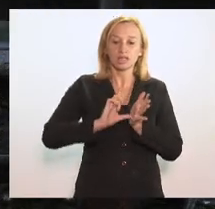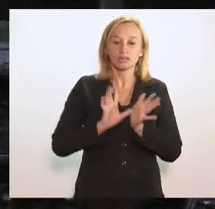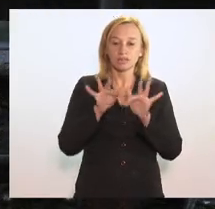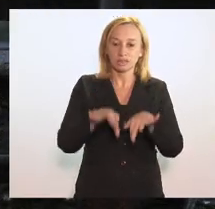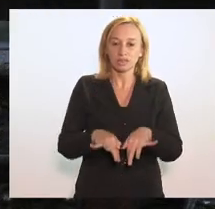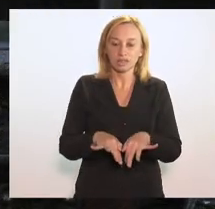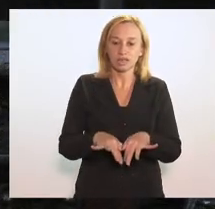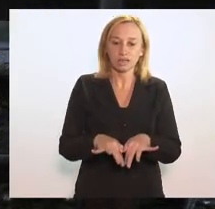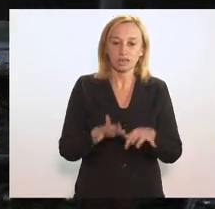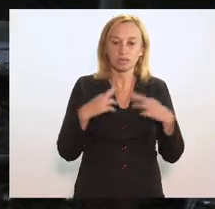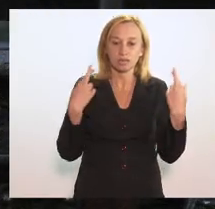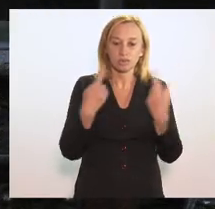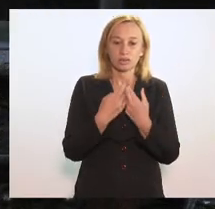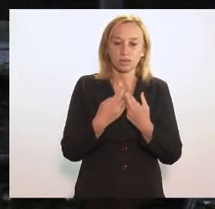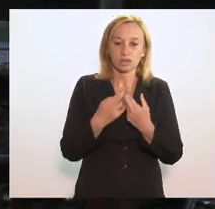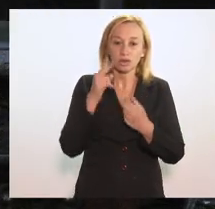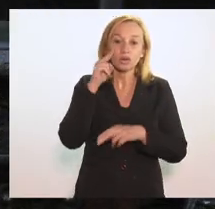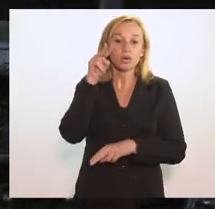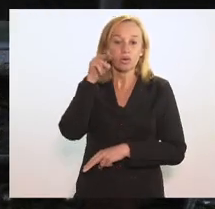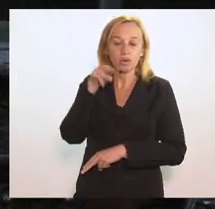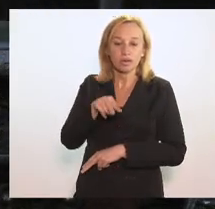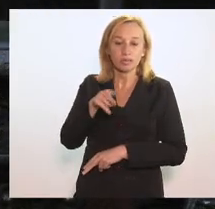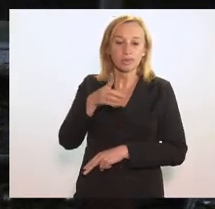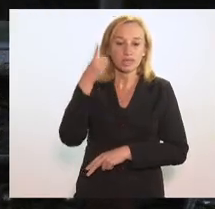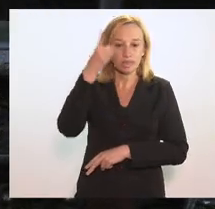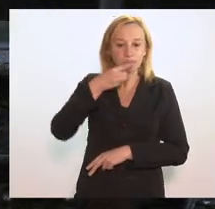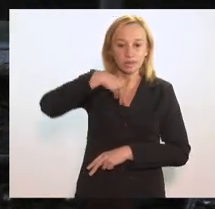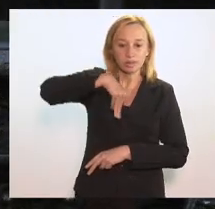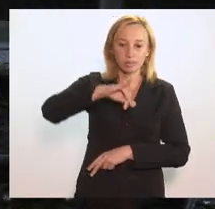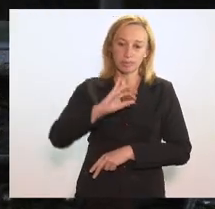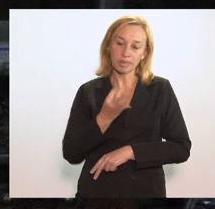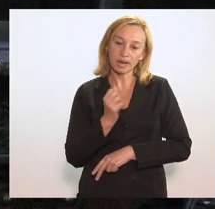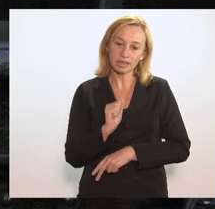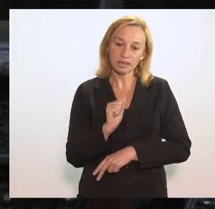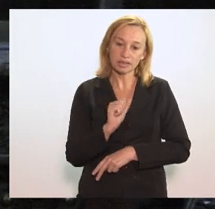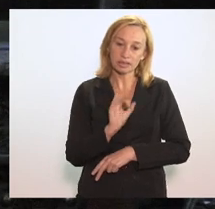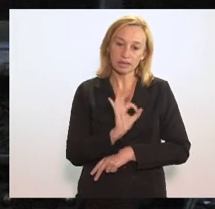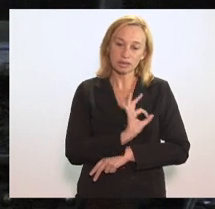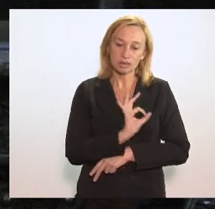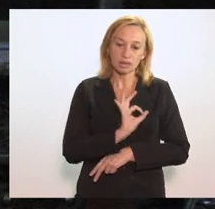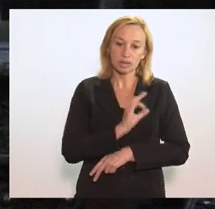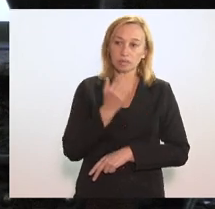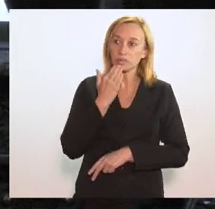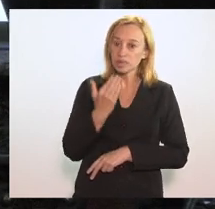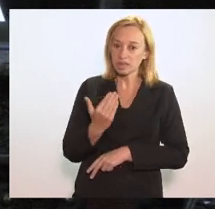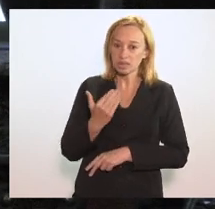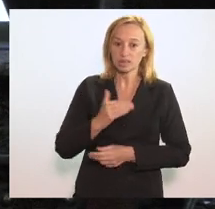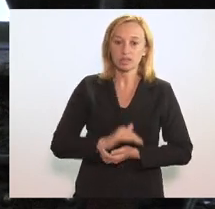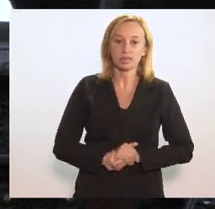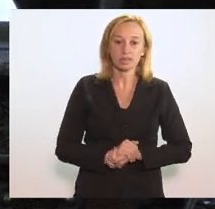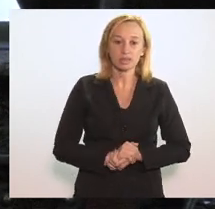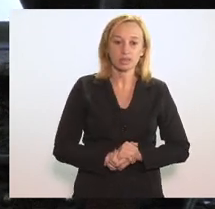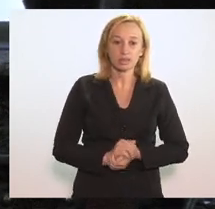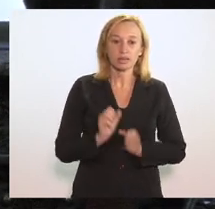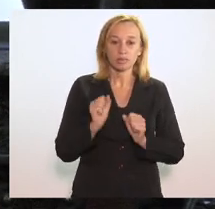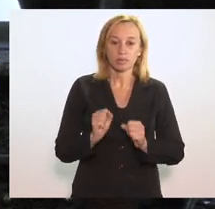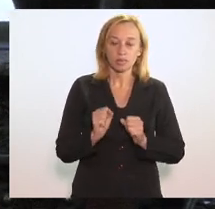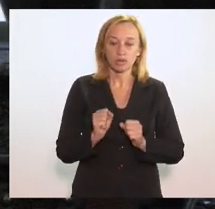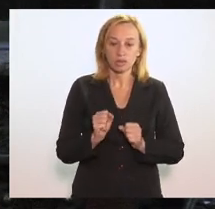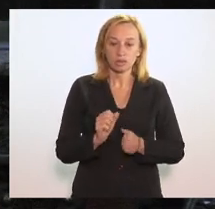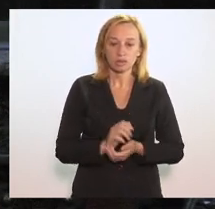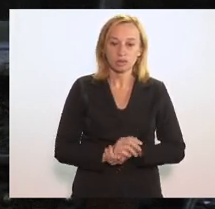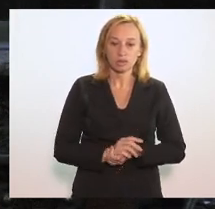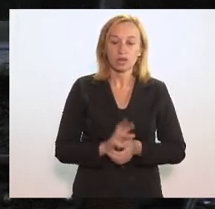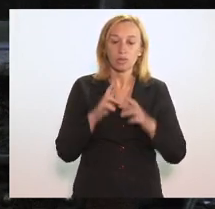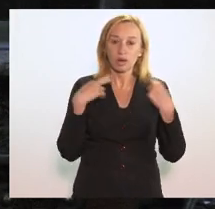sessão, e olhando para a deputada Marta Rocha, pedir que Vossa Excelência possa fazer virtualmente